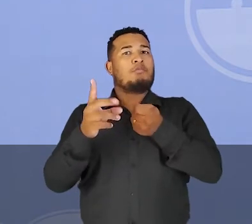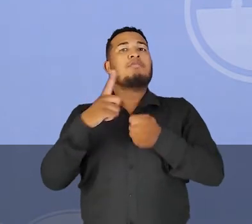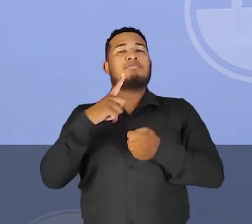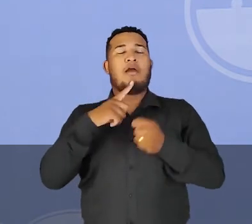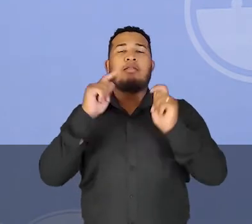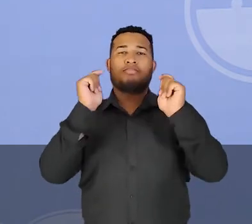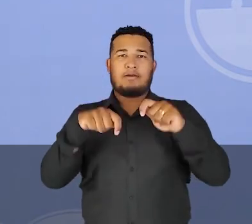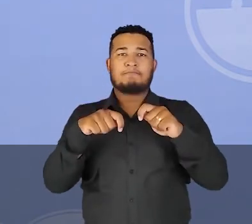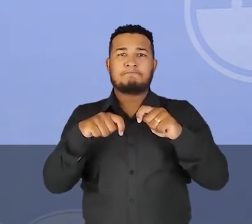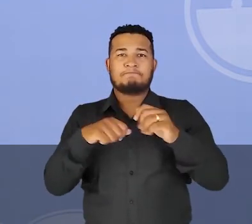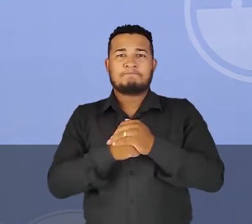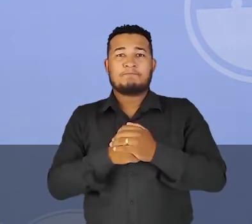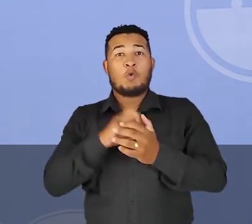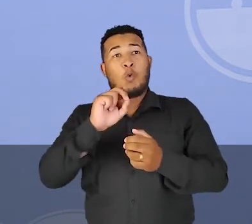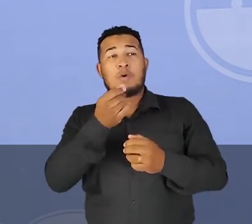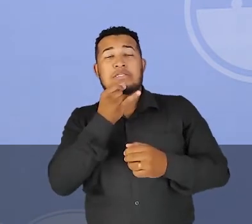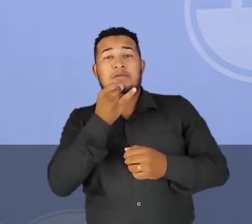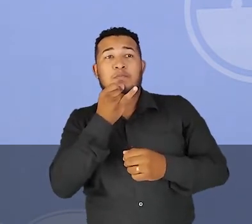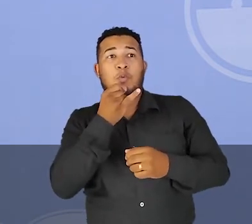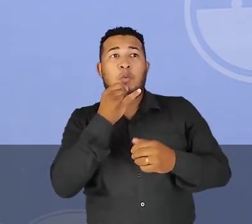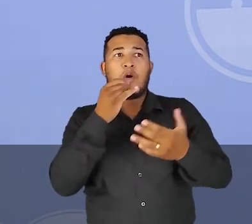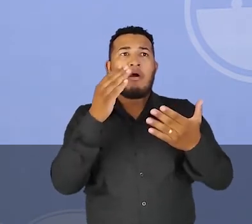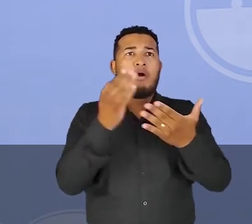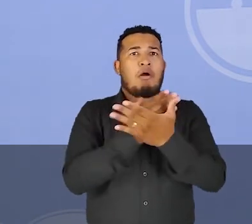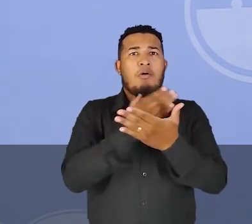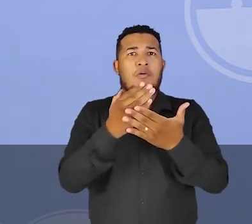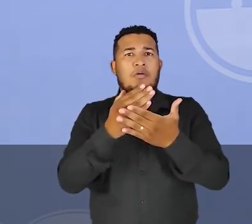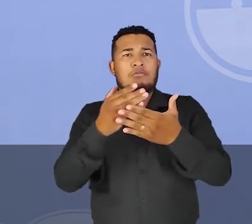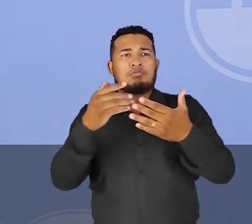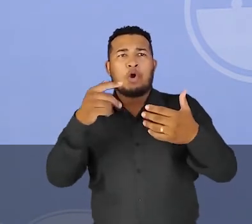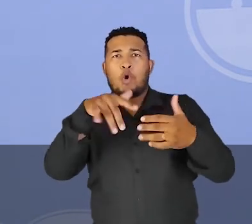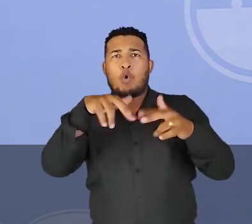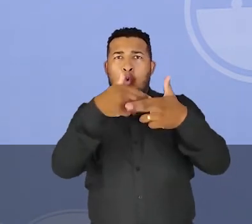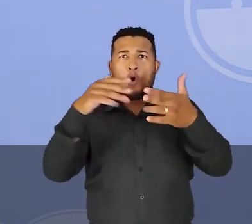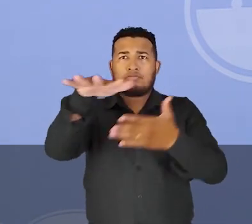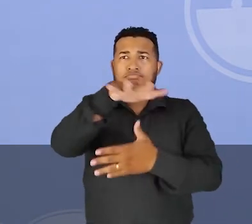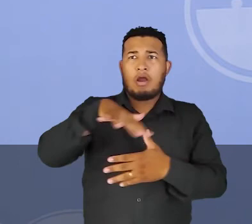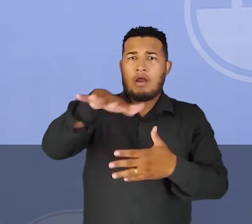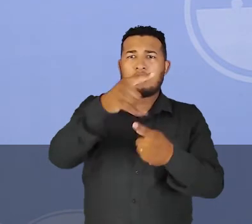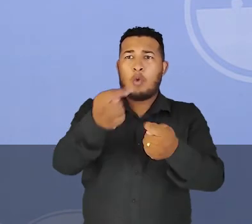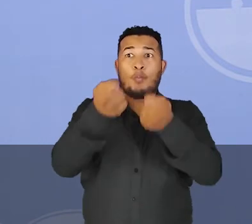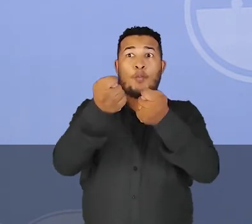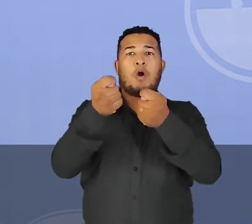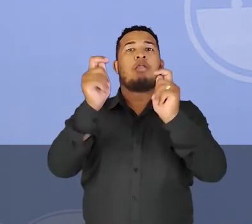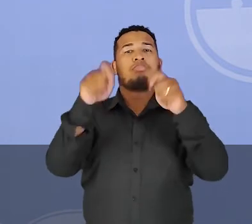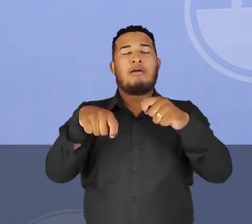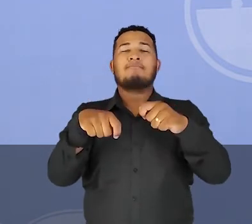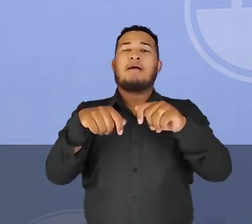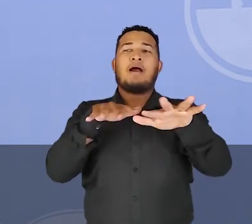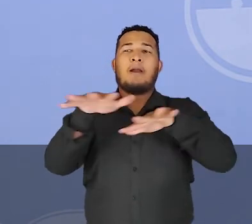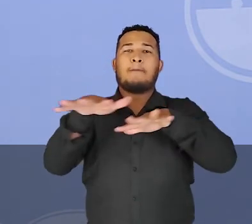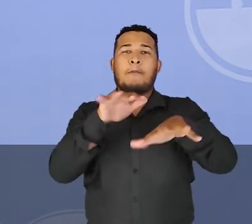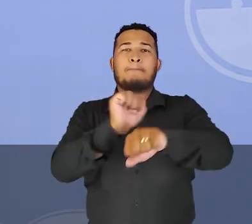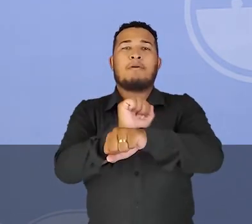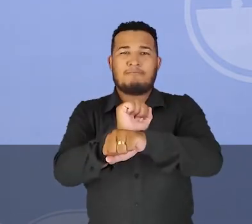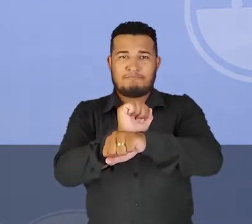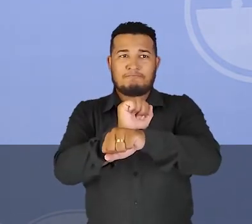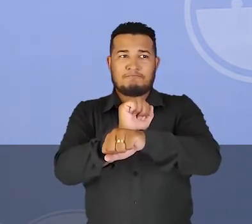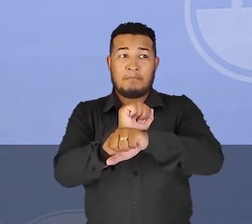interagindo, a menos que haja um agente externo interagindo. Newton vai